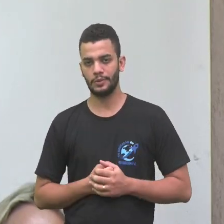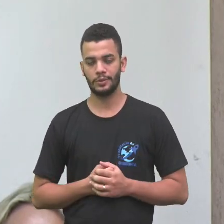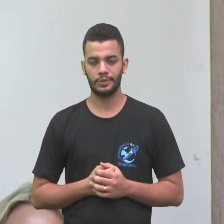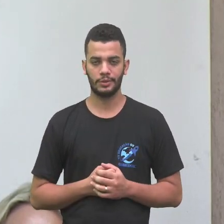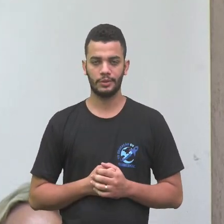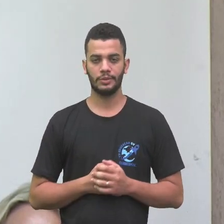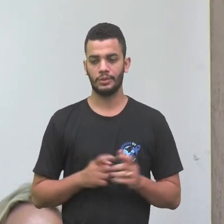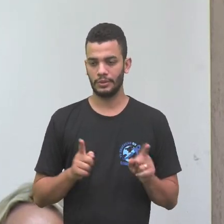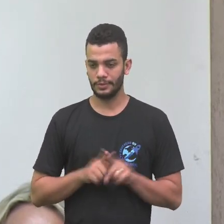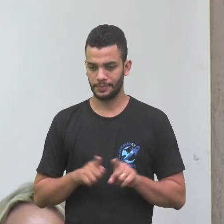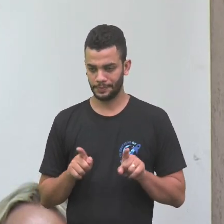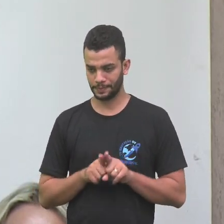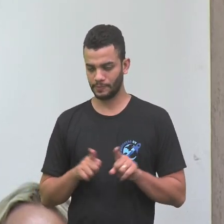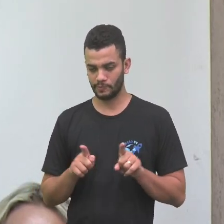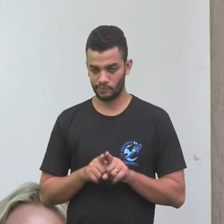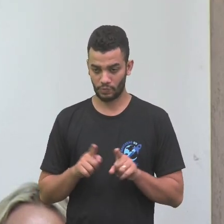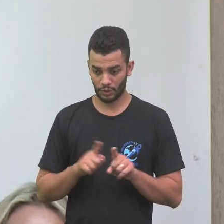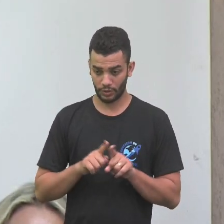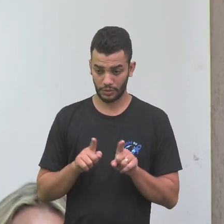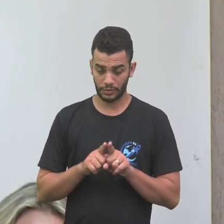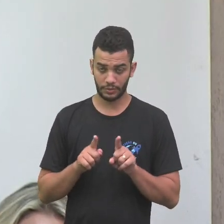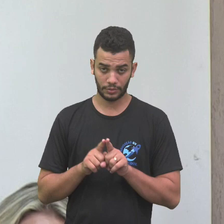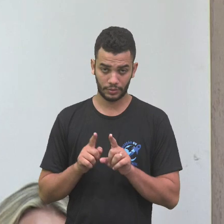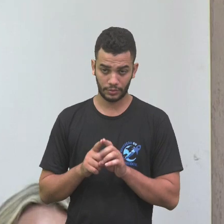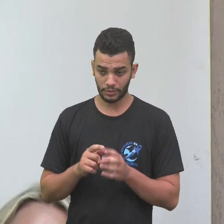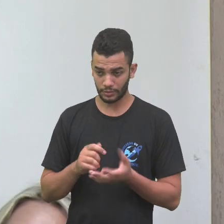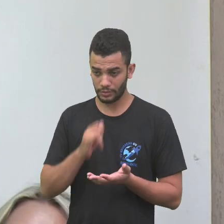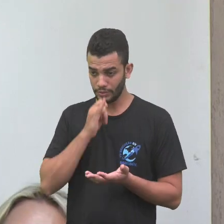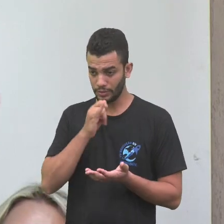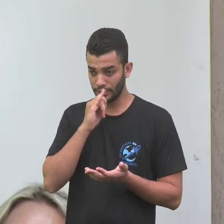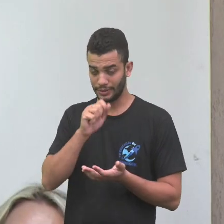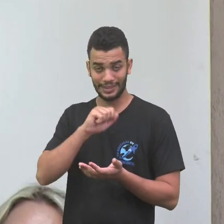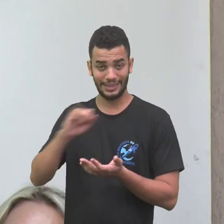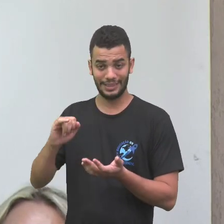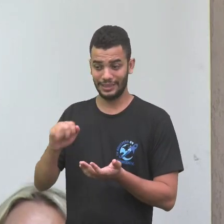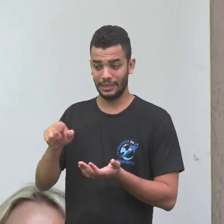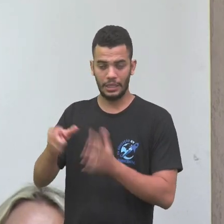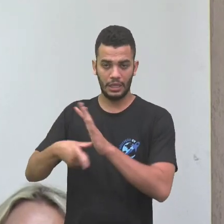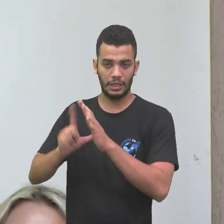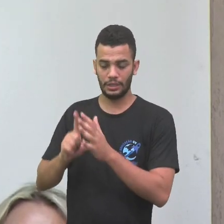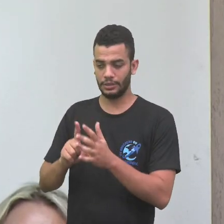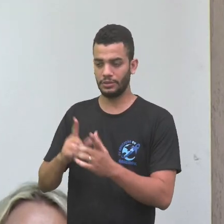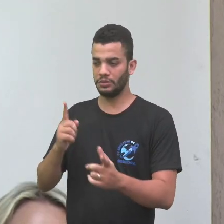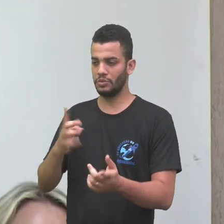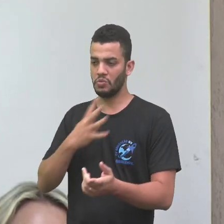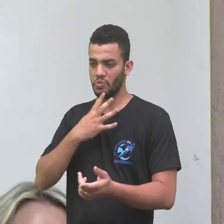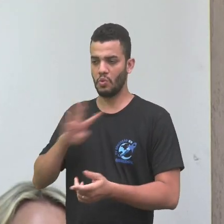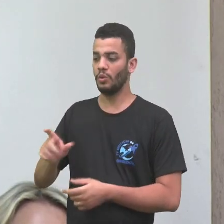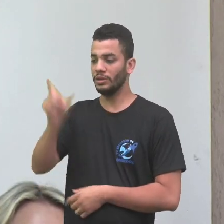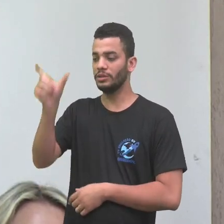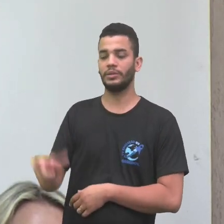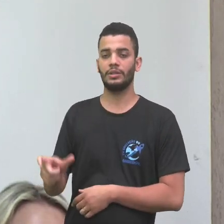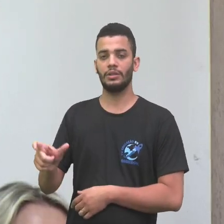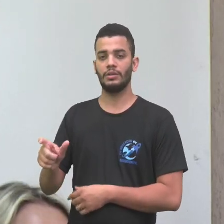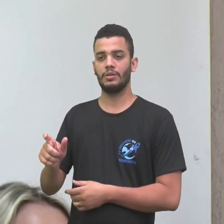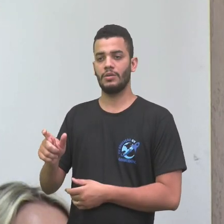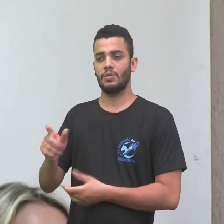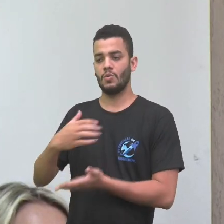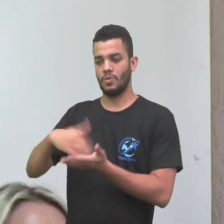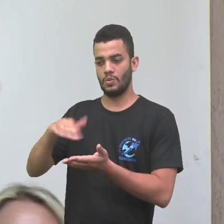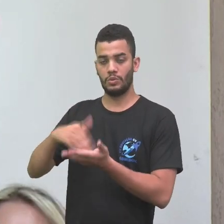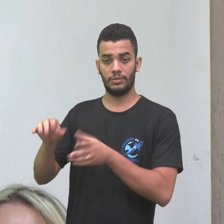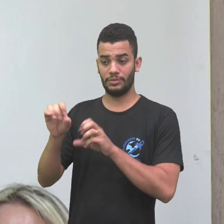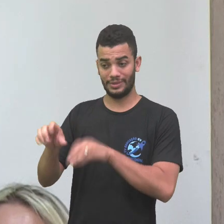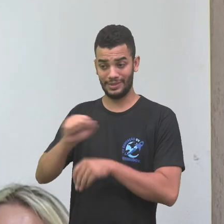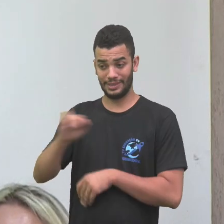verdade, Prata, se não fosse através do Prata, né, que a gente dá toda a autonomia e ele